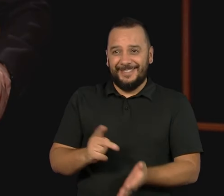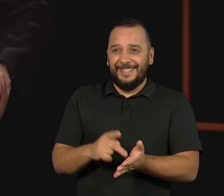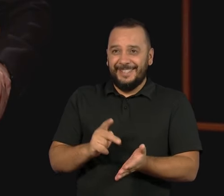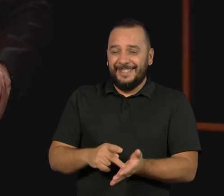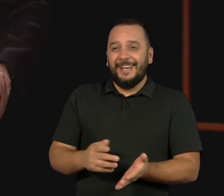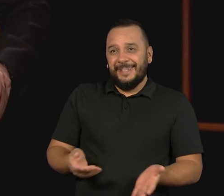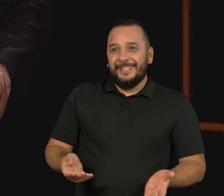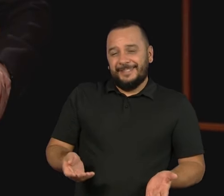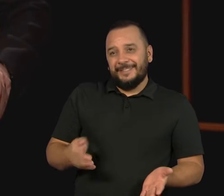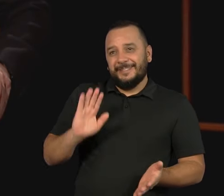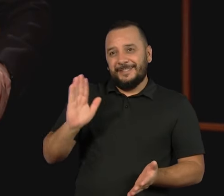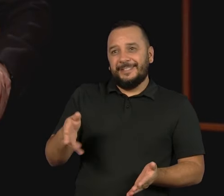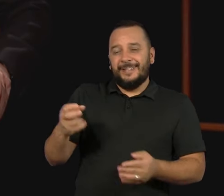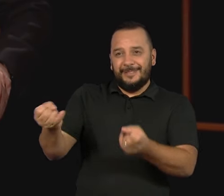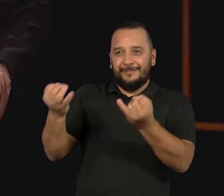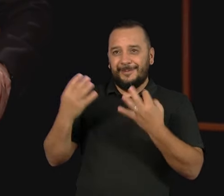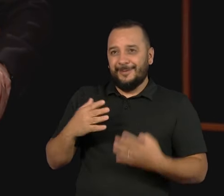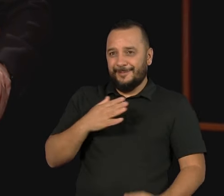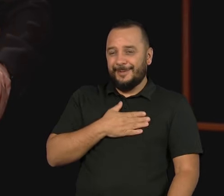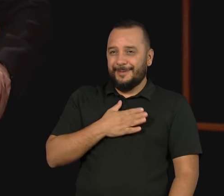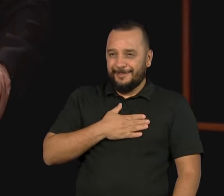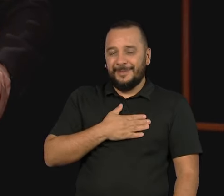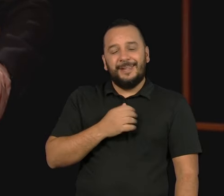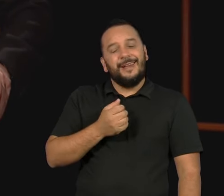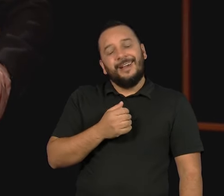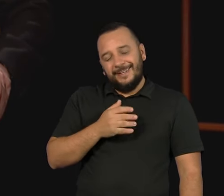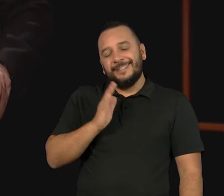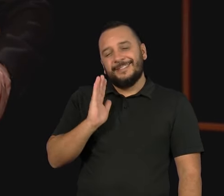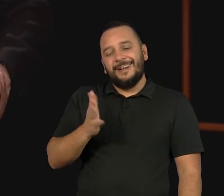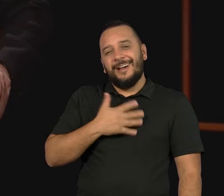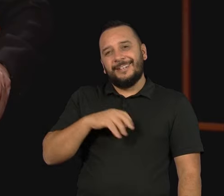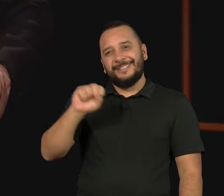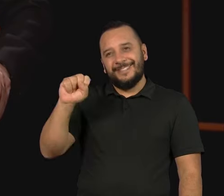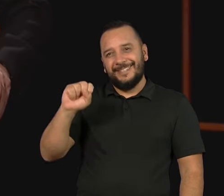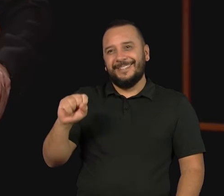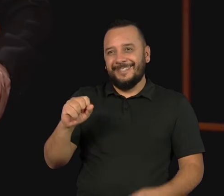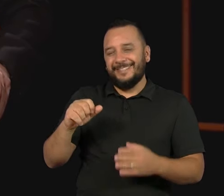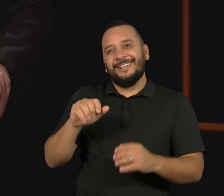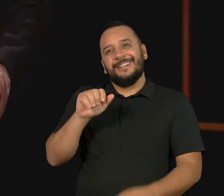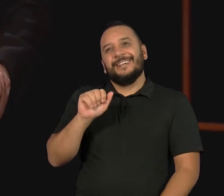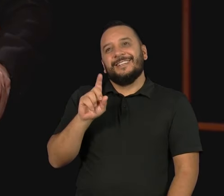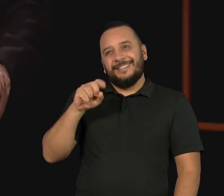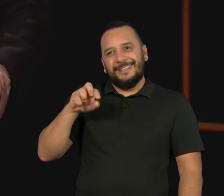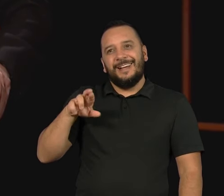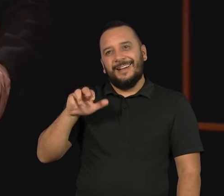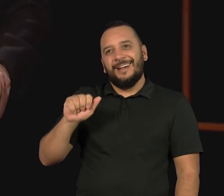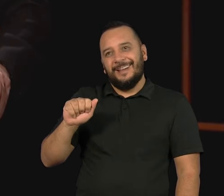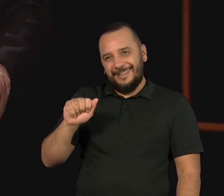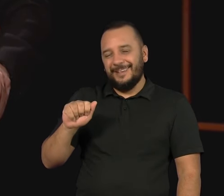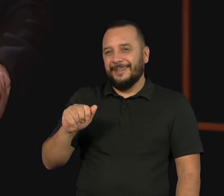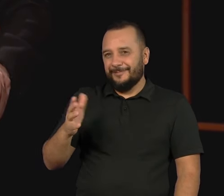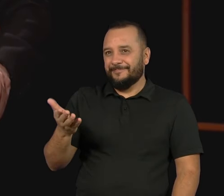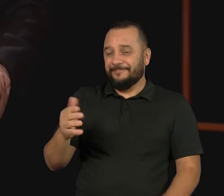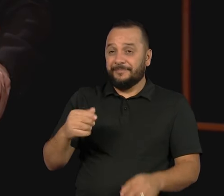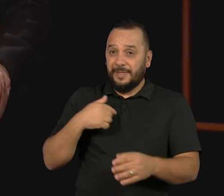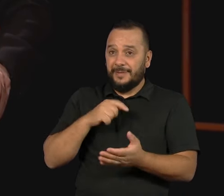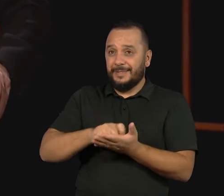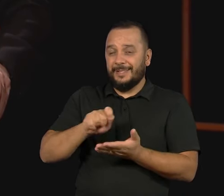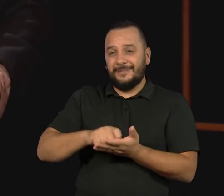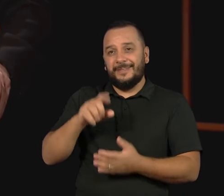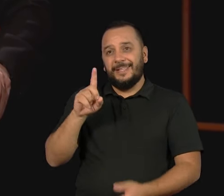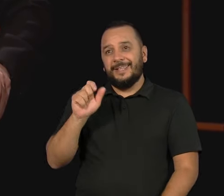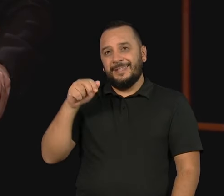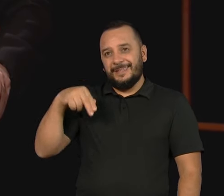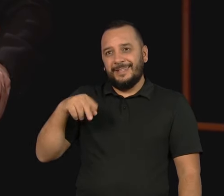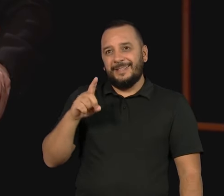Uma delícia ouvir esse depoimento. Axé, Dandara, axé, Bárbara. Eu escrevi Dandara porque